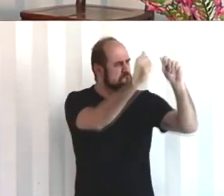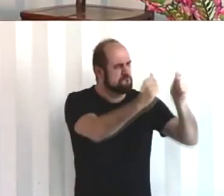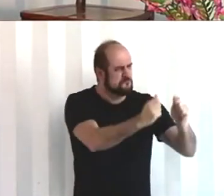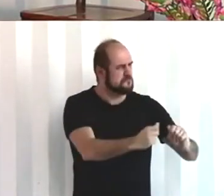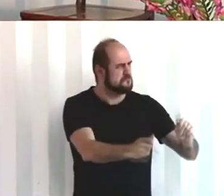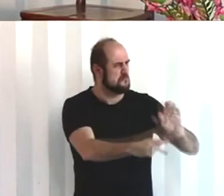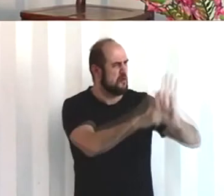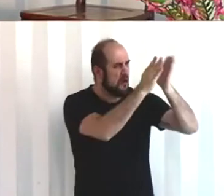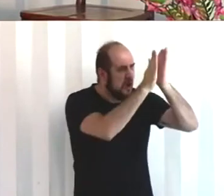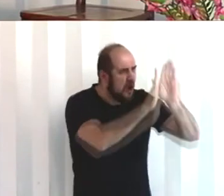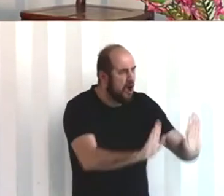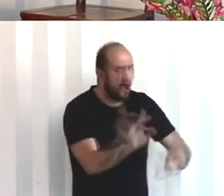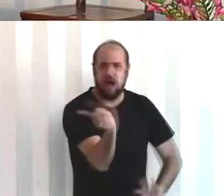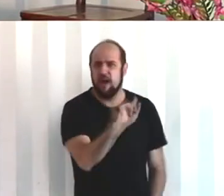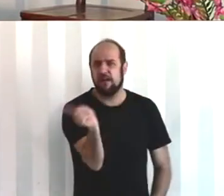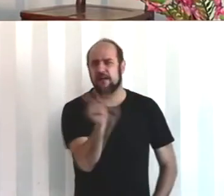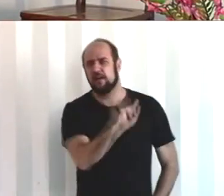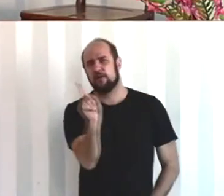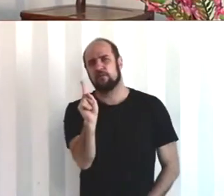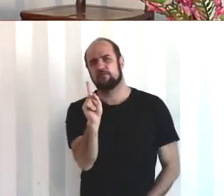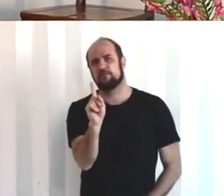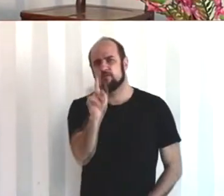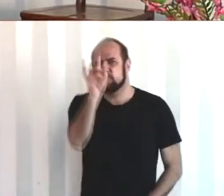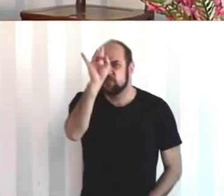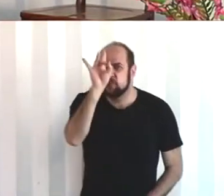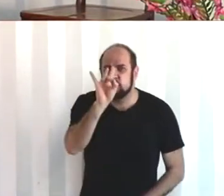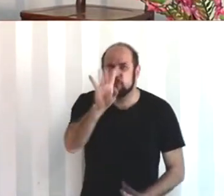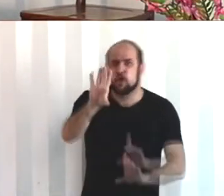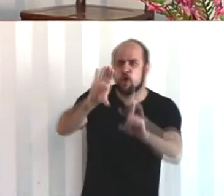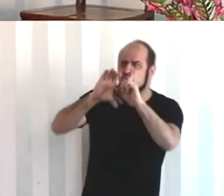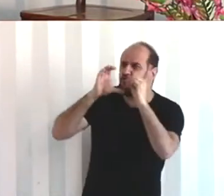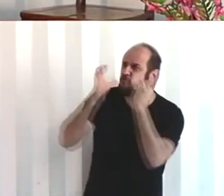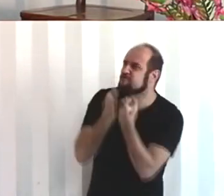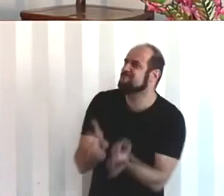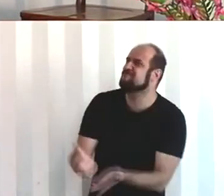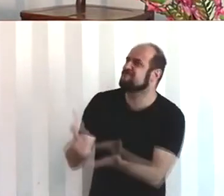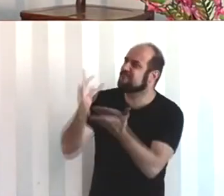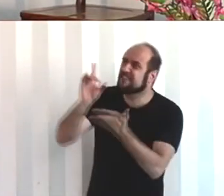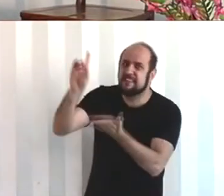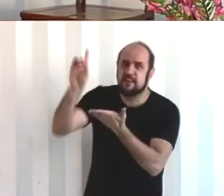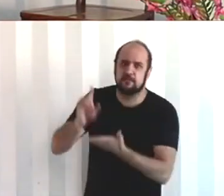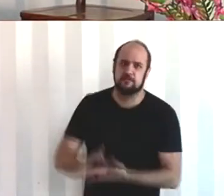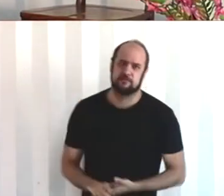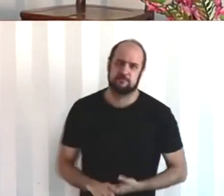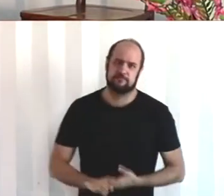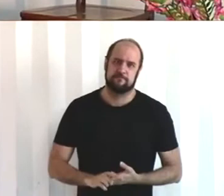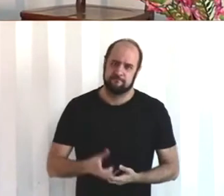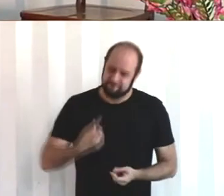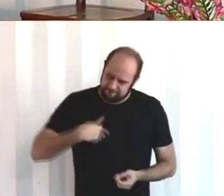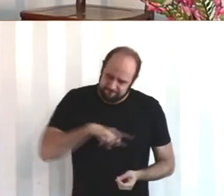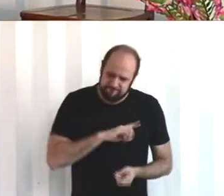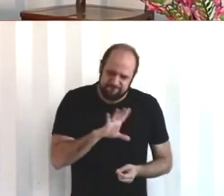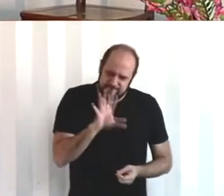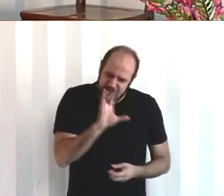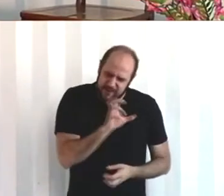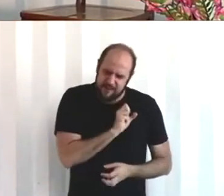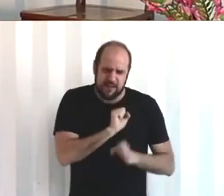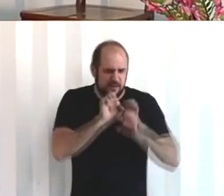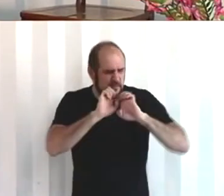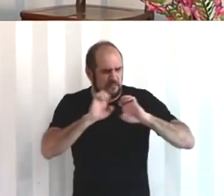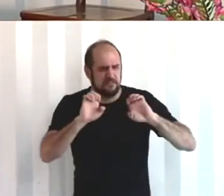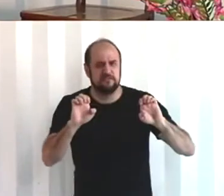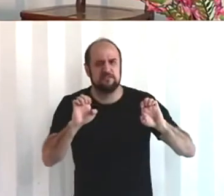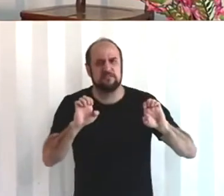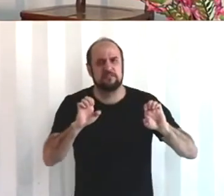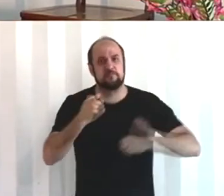prestará culto. Por isso, irmãos, nós que amamos e pregamos o genuíno evangelho, nós que somos herdeiros